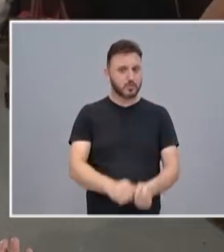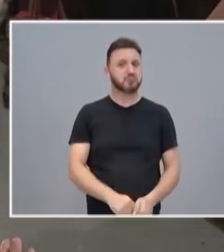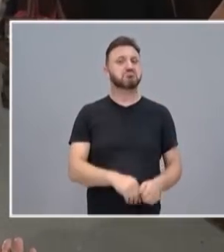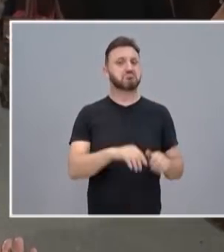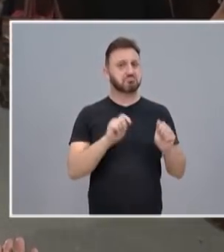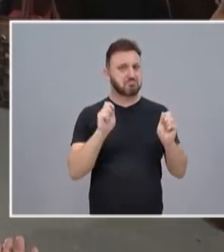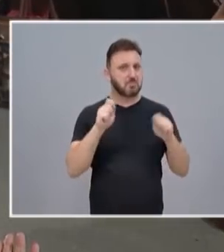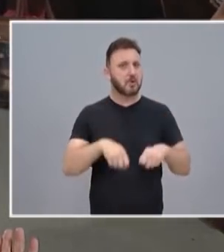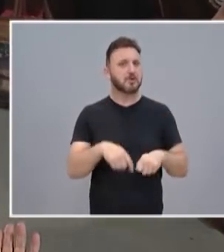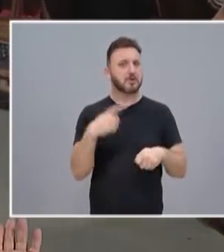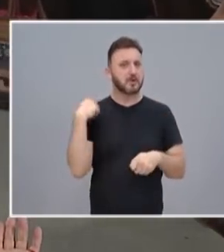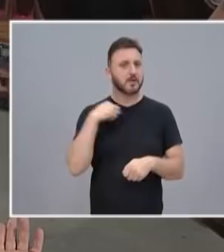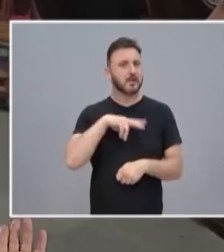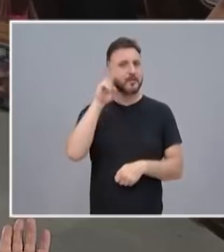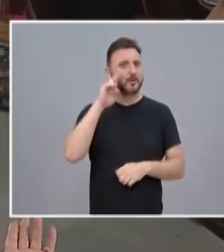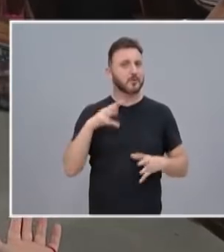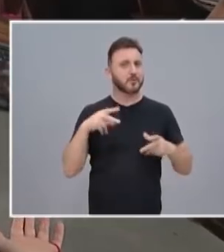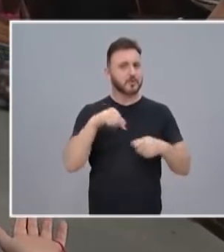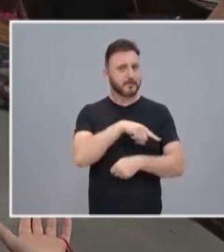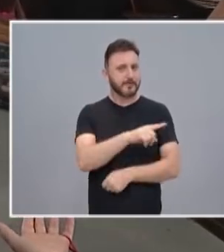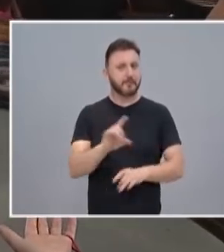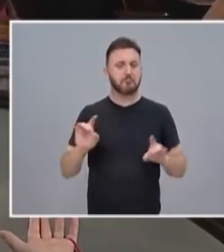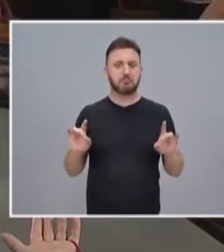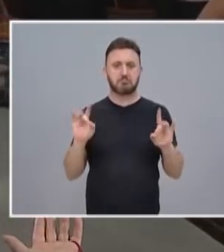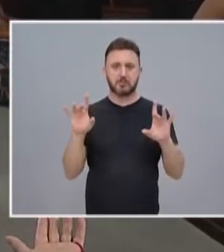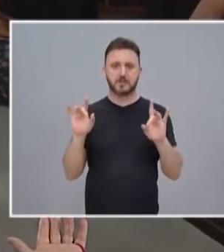quando chegou,